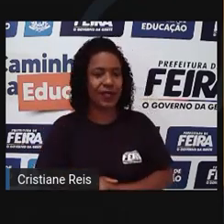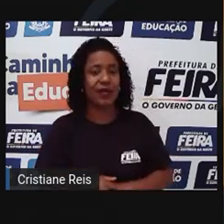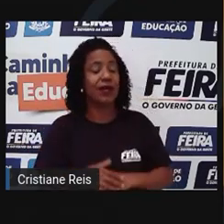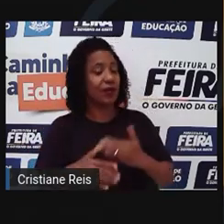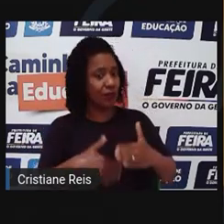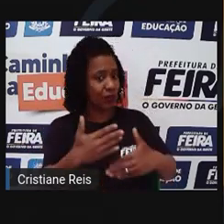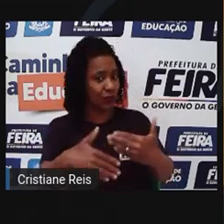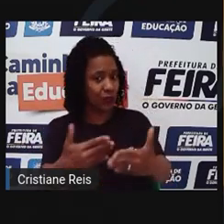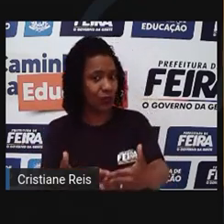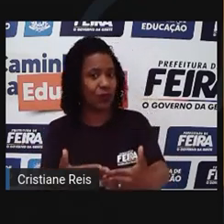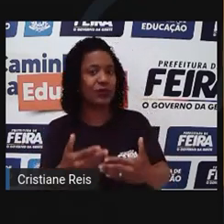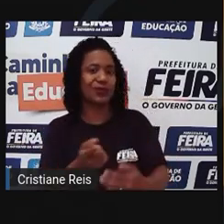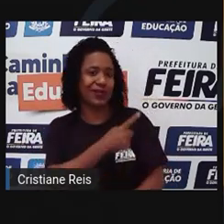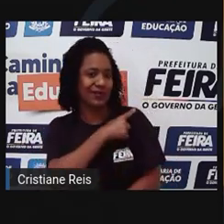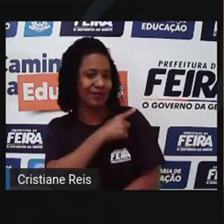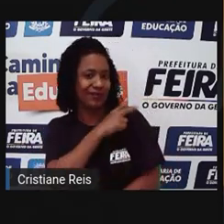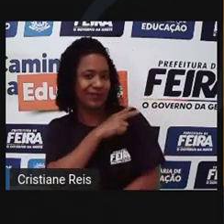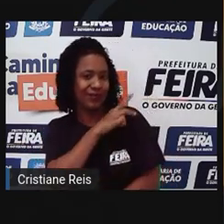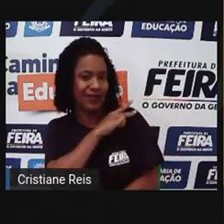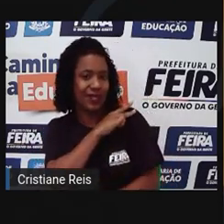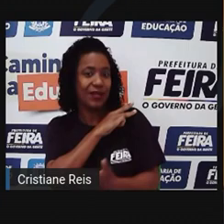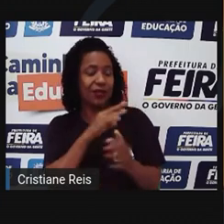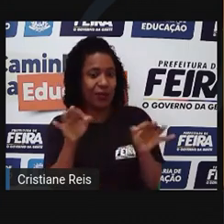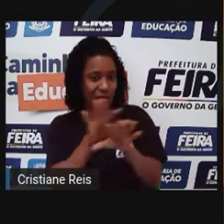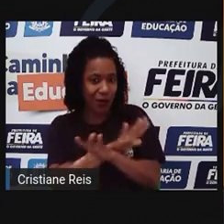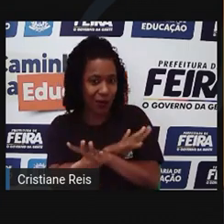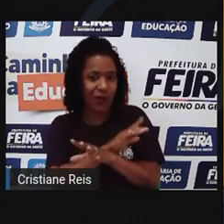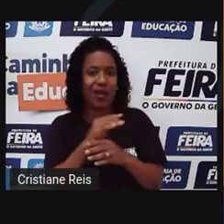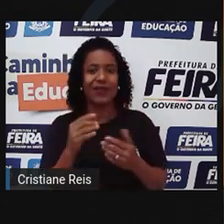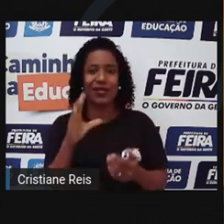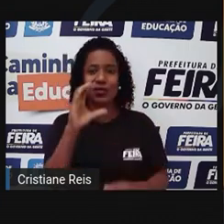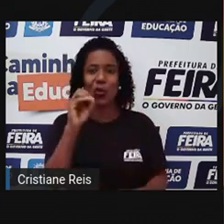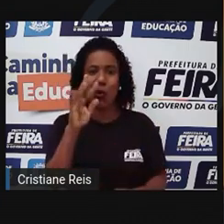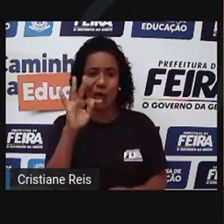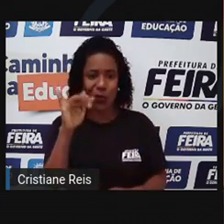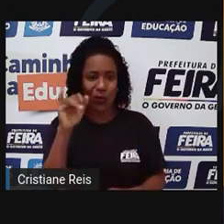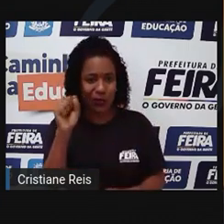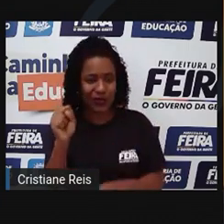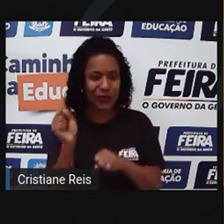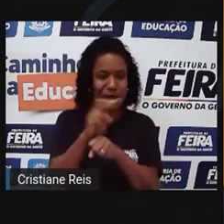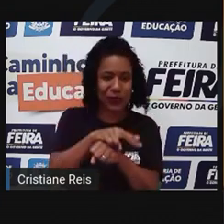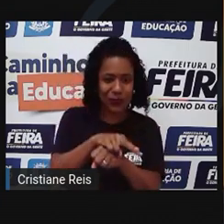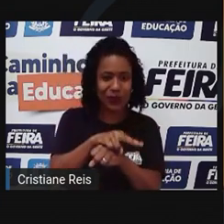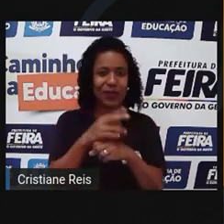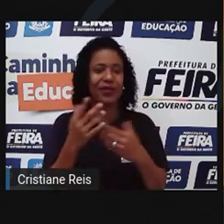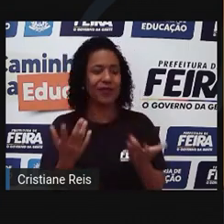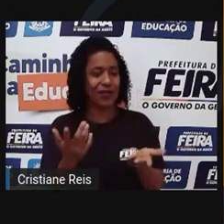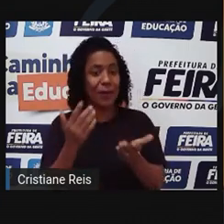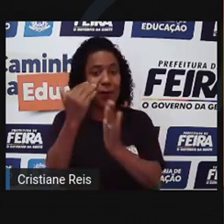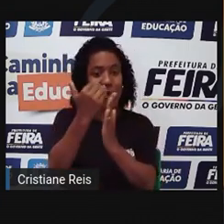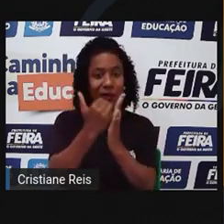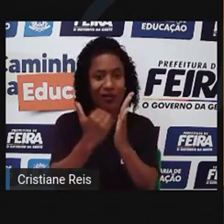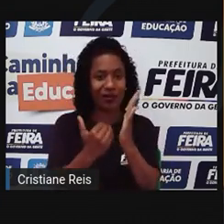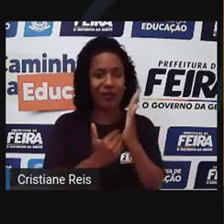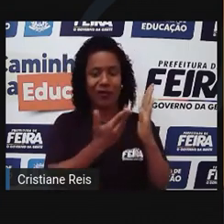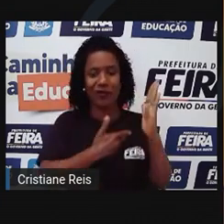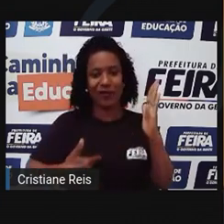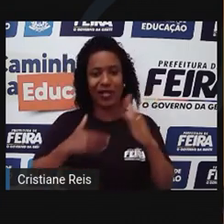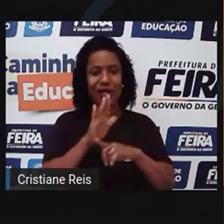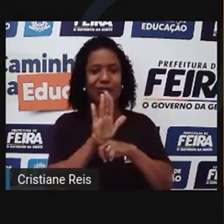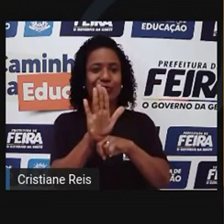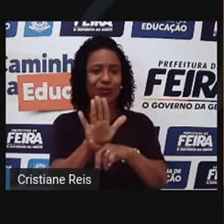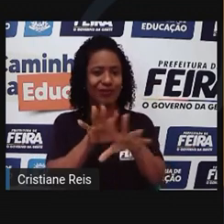avanço com a política de cotas, com a política do SISU, com o ProUni. Todos esses programas melhoraram